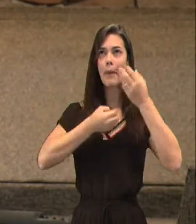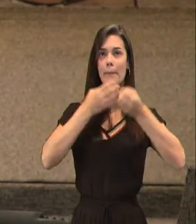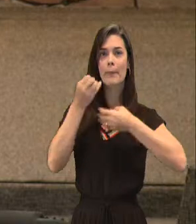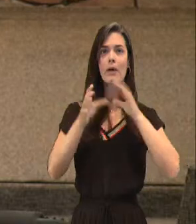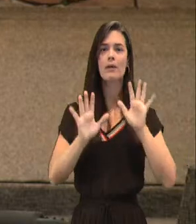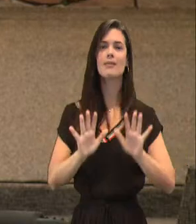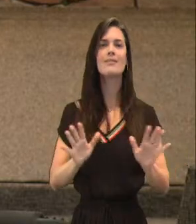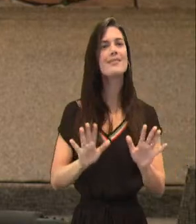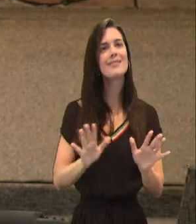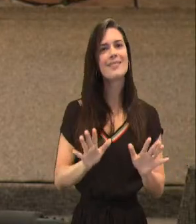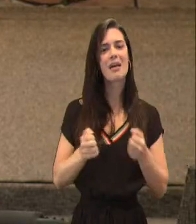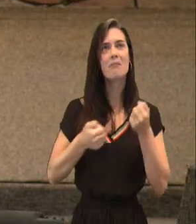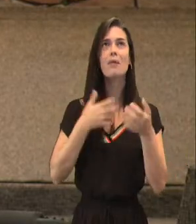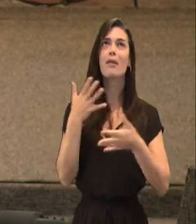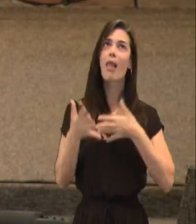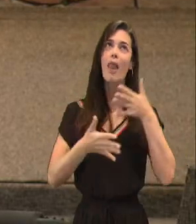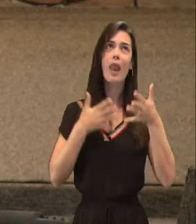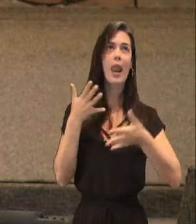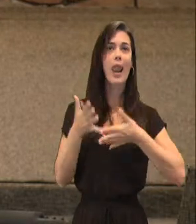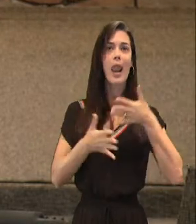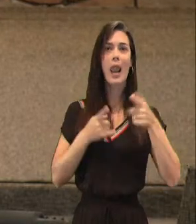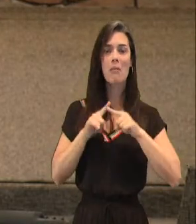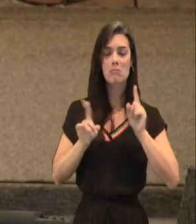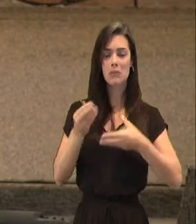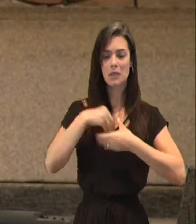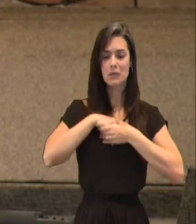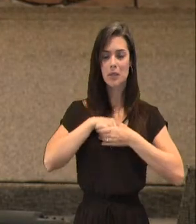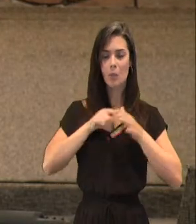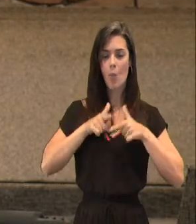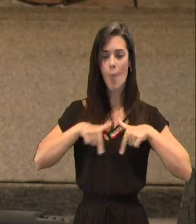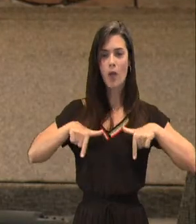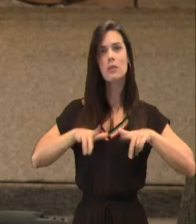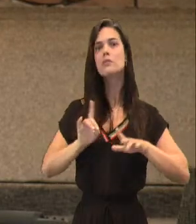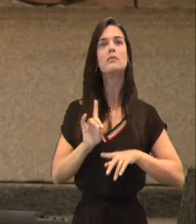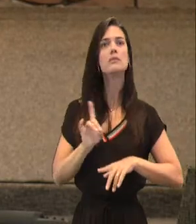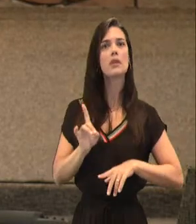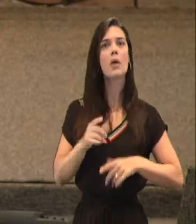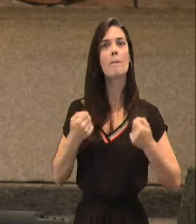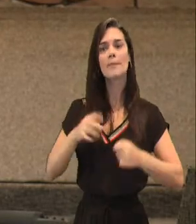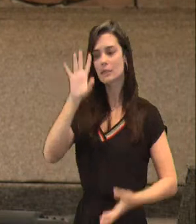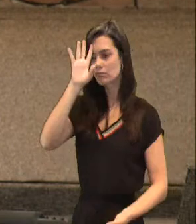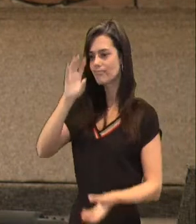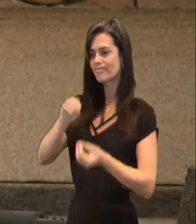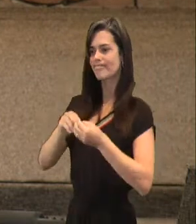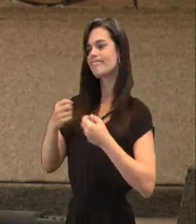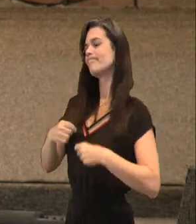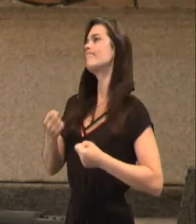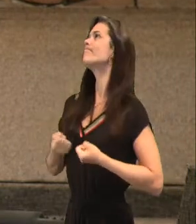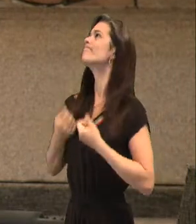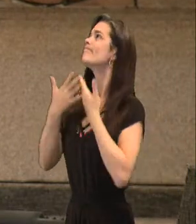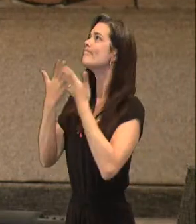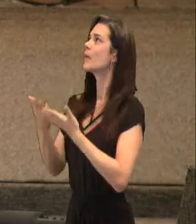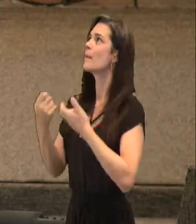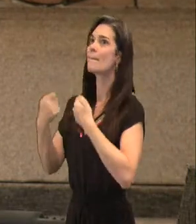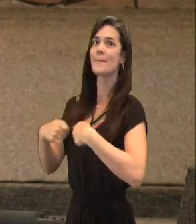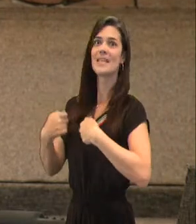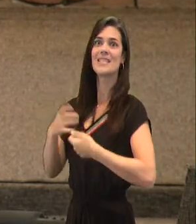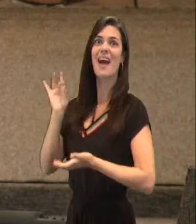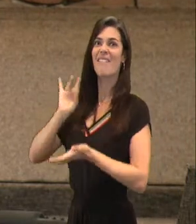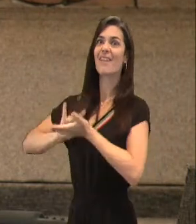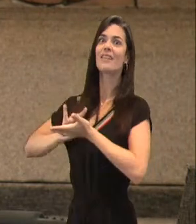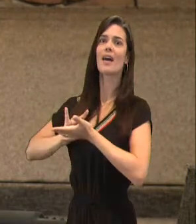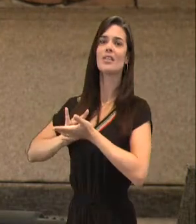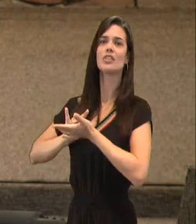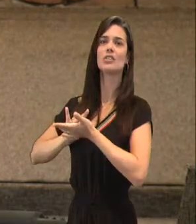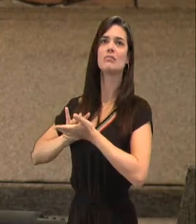Que todas as minhas e as suas orações sejam confissões desses princípios, dessas verdades,